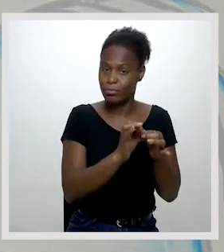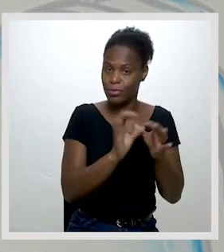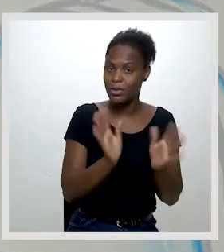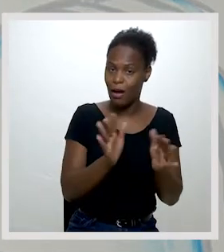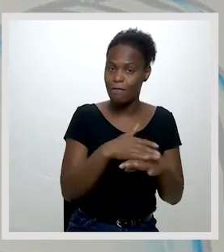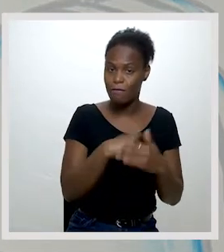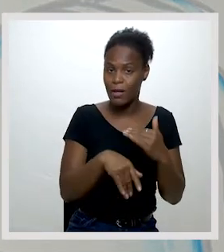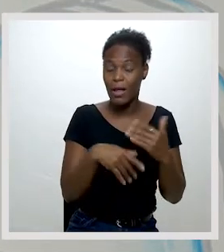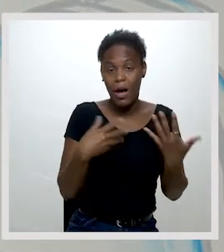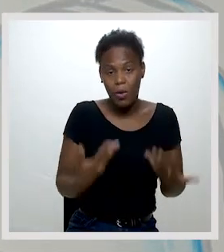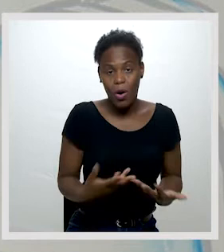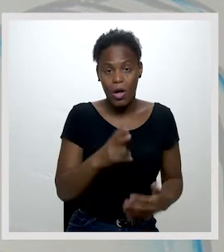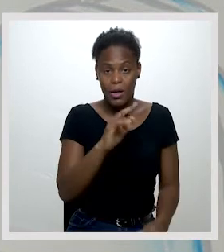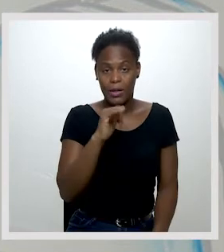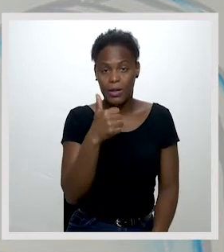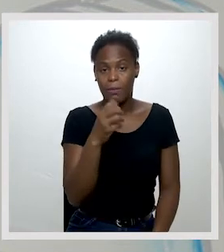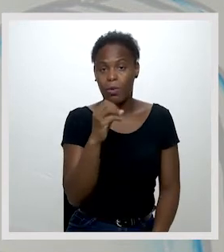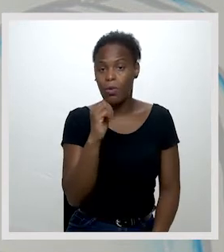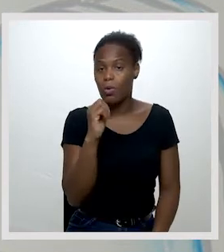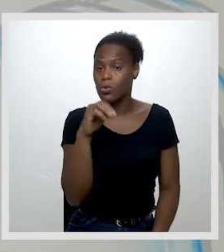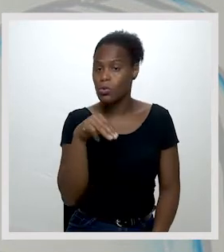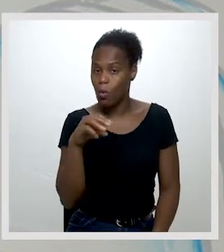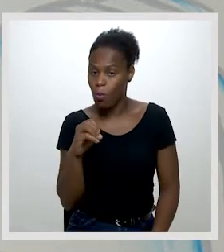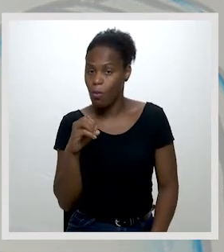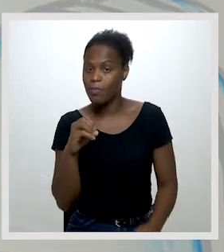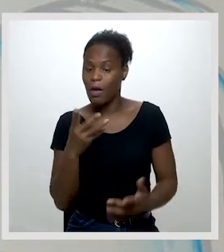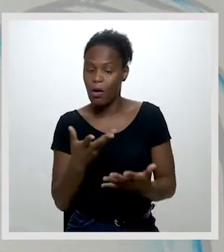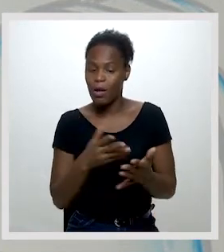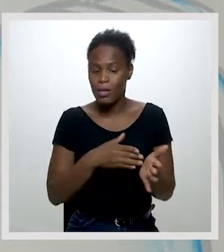nesse caso, o ribossoma agora vai deslizar